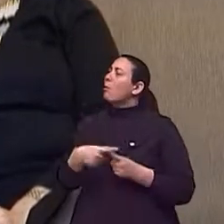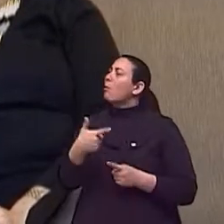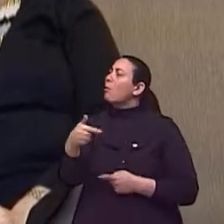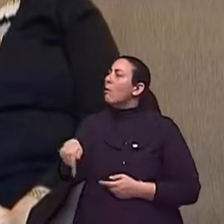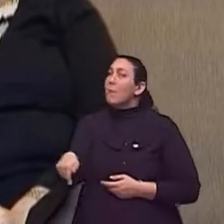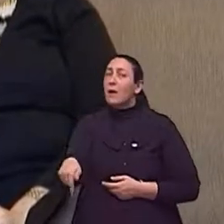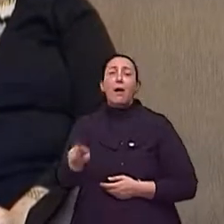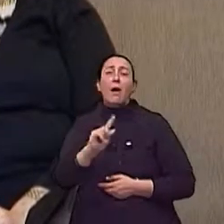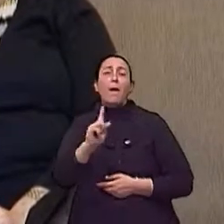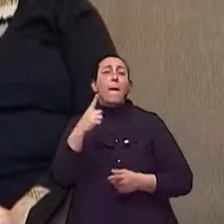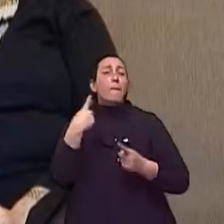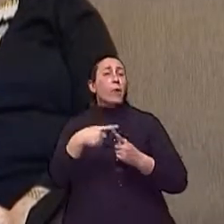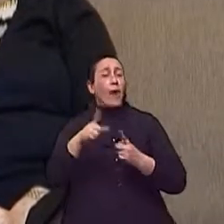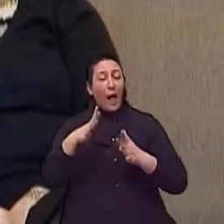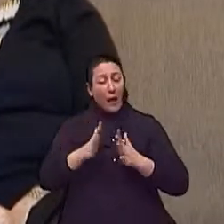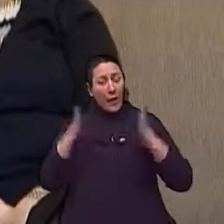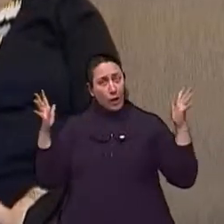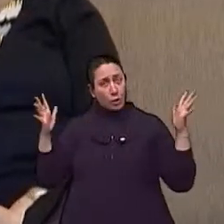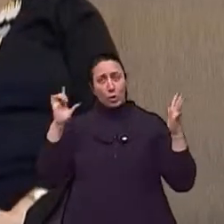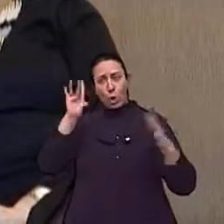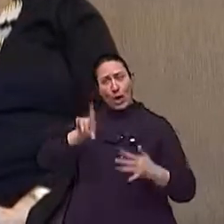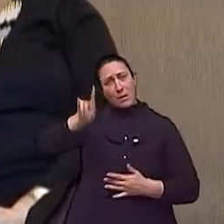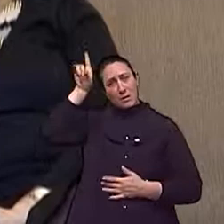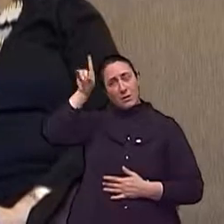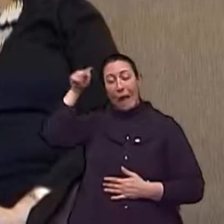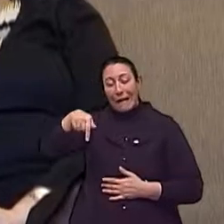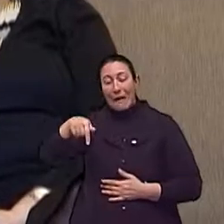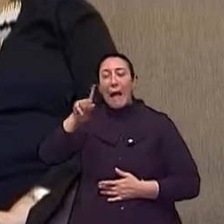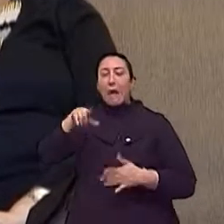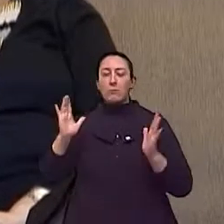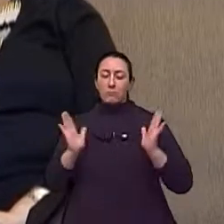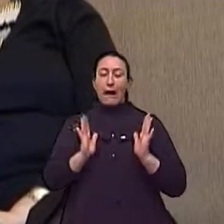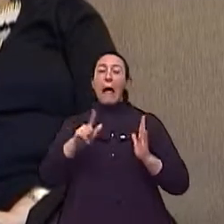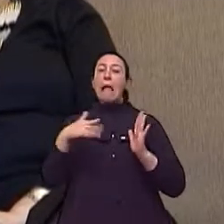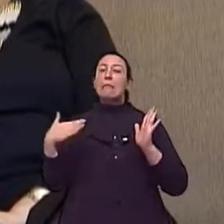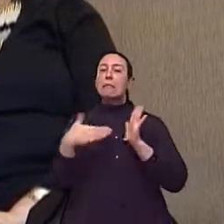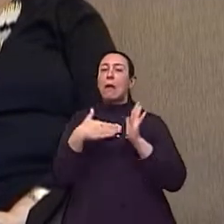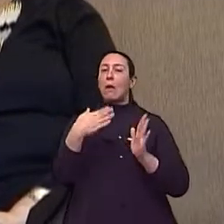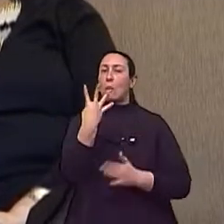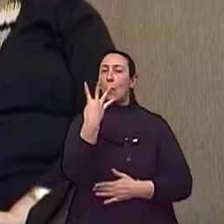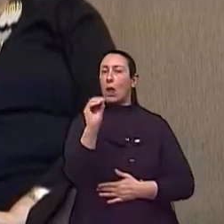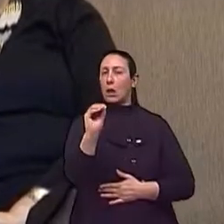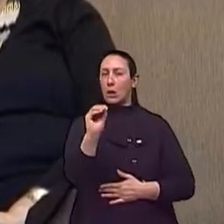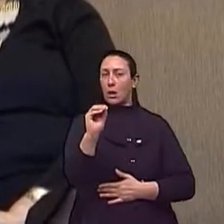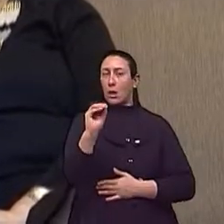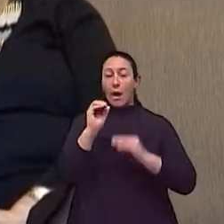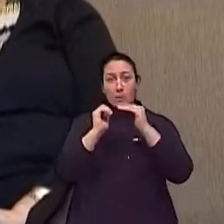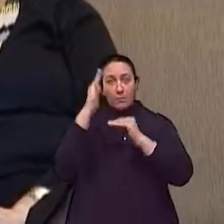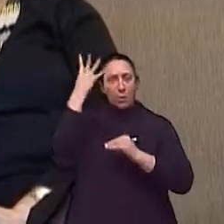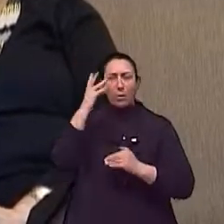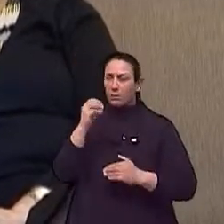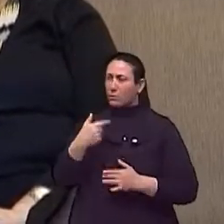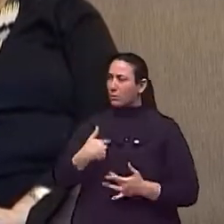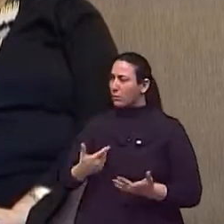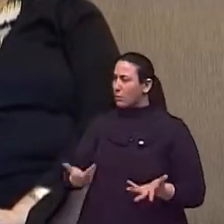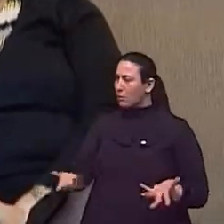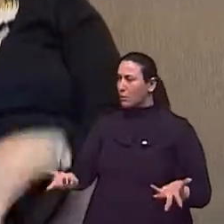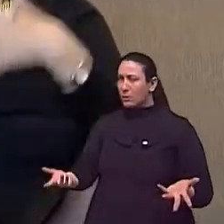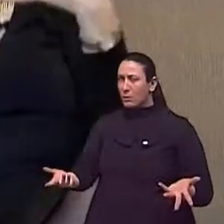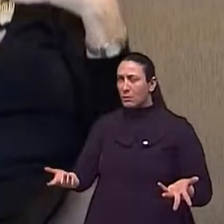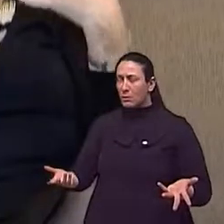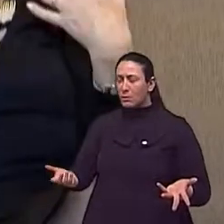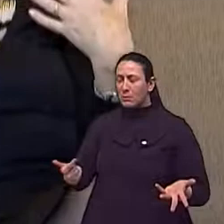embaixo não porque números maiores é só lá em cima que é só números até número 40 númeração 40 Mas eu saí da loja tão indignada